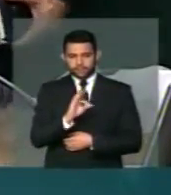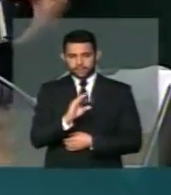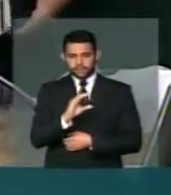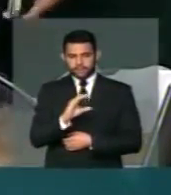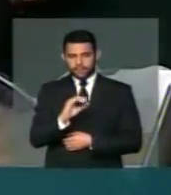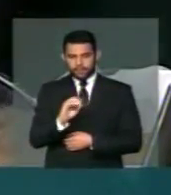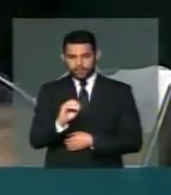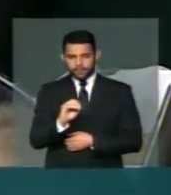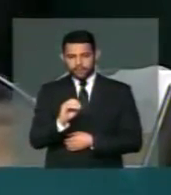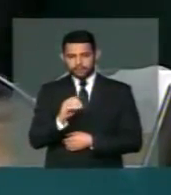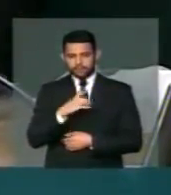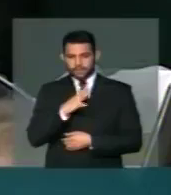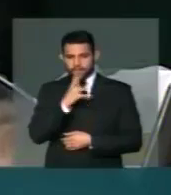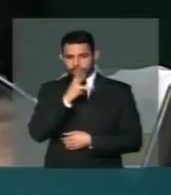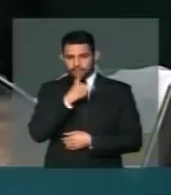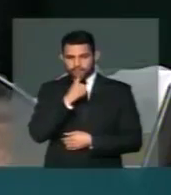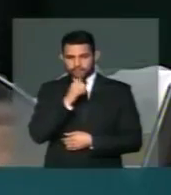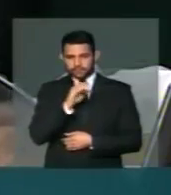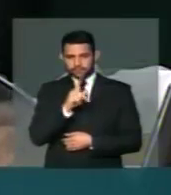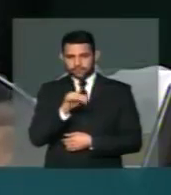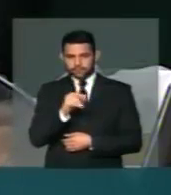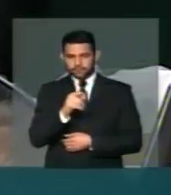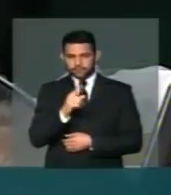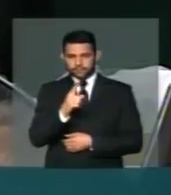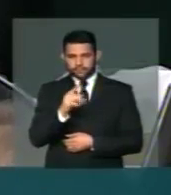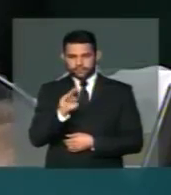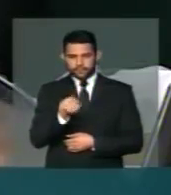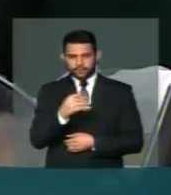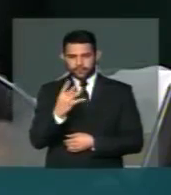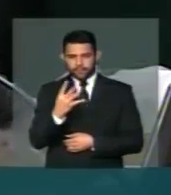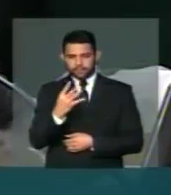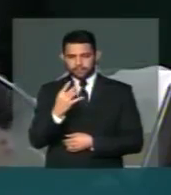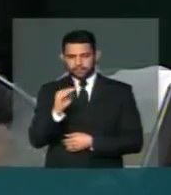dado o atraso nas obras do Compex, o prejuízo seria de